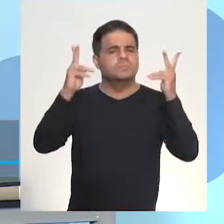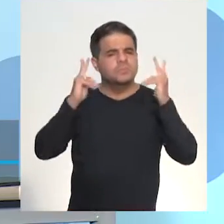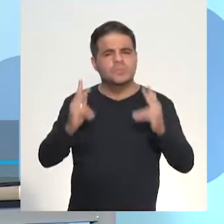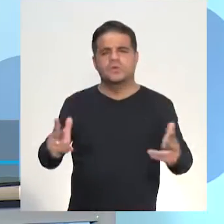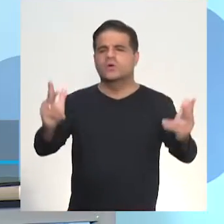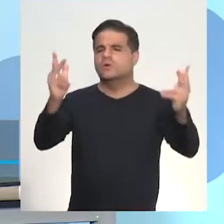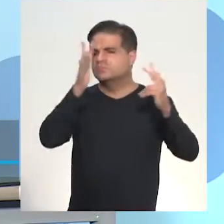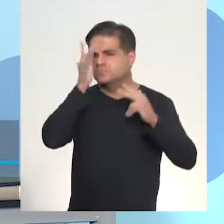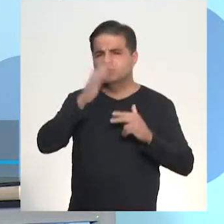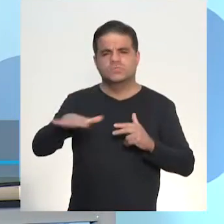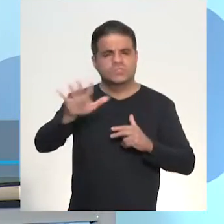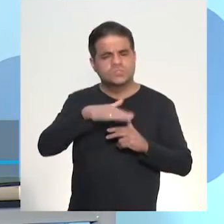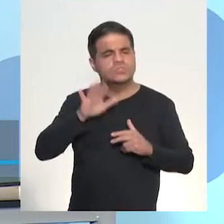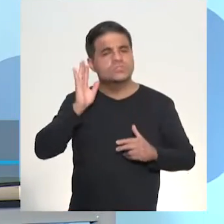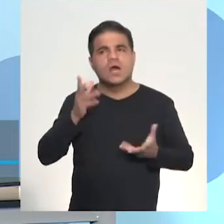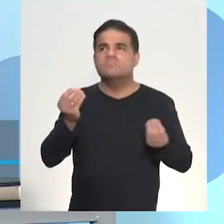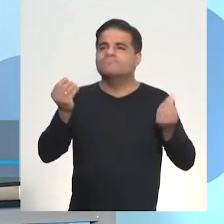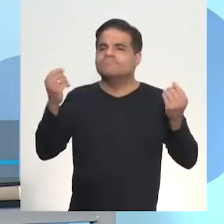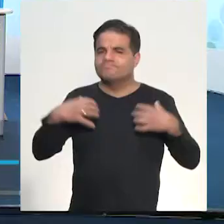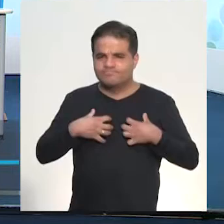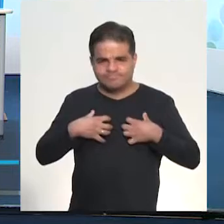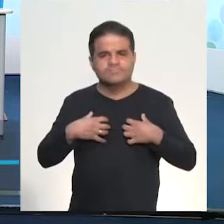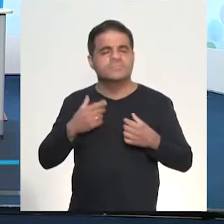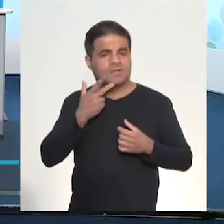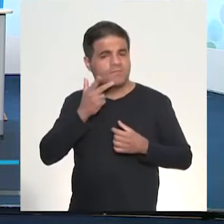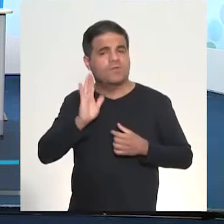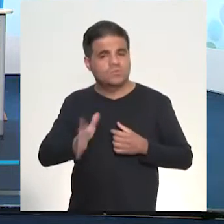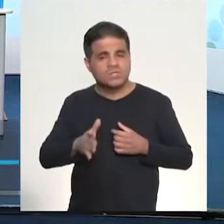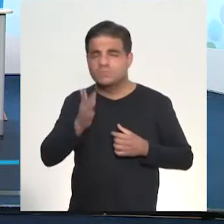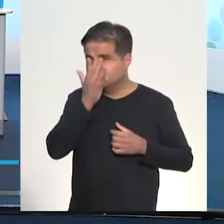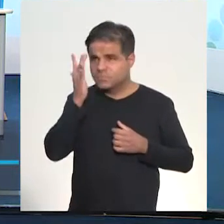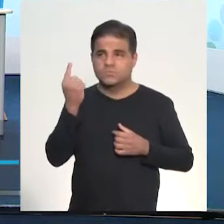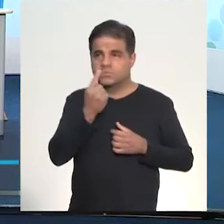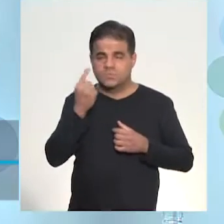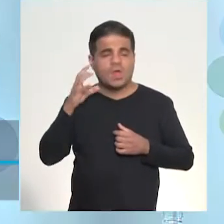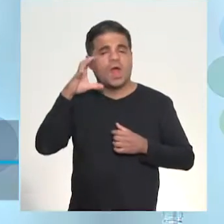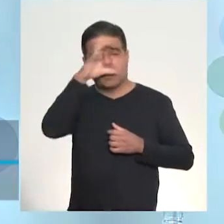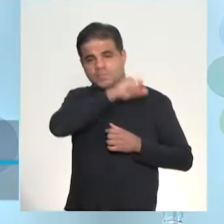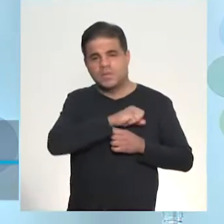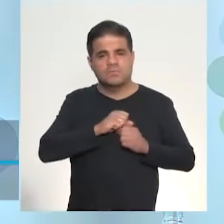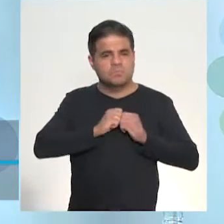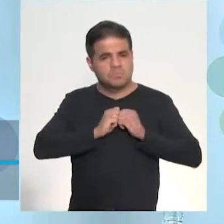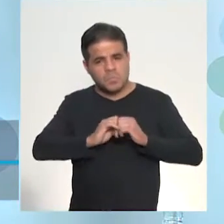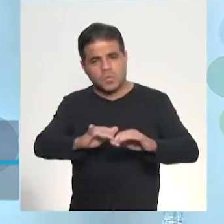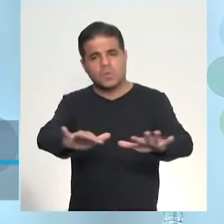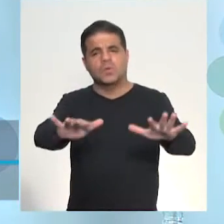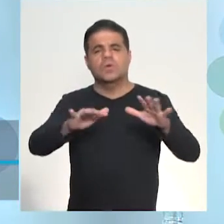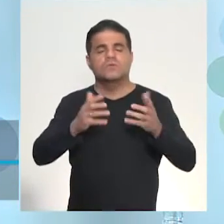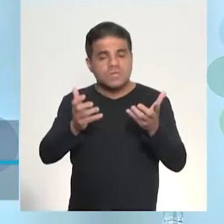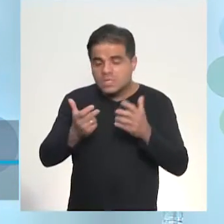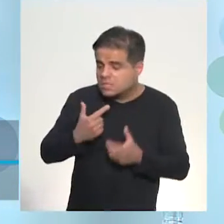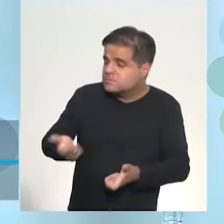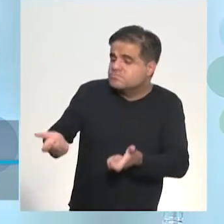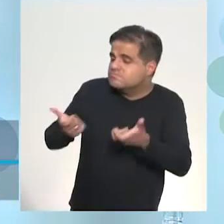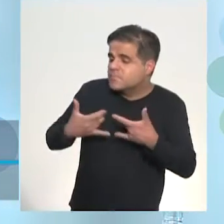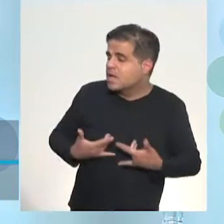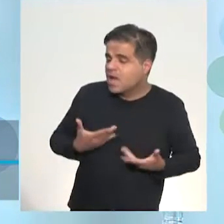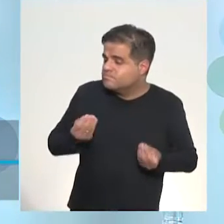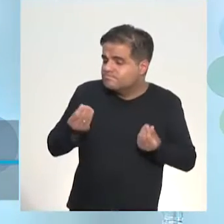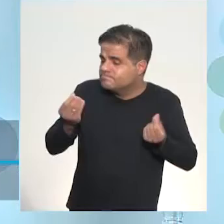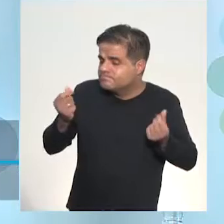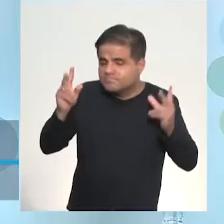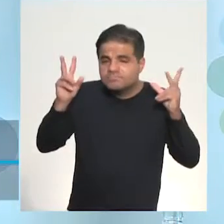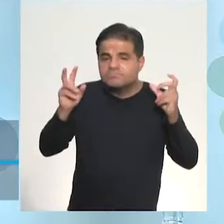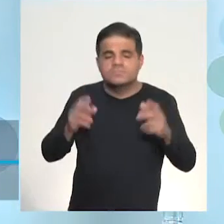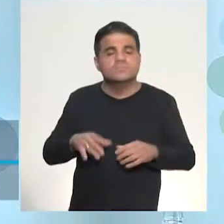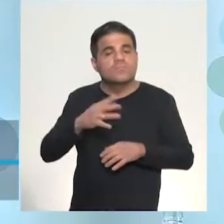as pessoas já ficou meio com um senso comum, né? Falar da abelha, já que as pessoas aprenderam, então vão distribuindo. Então, queria que o senhor falasse um pouco sobre essa